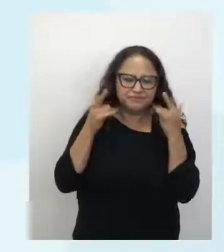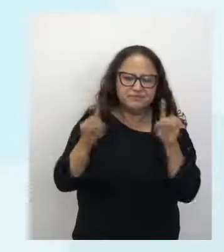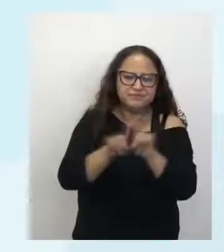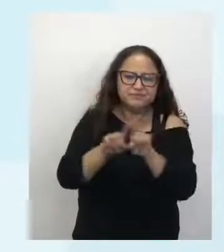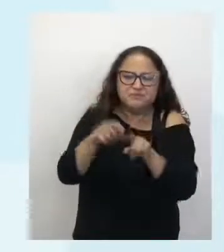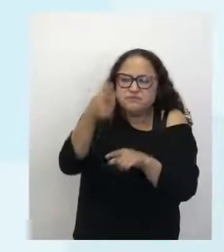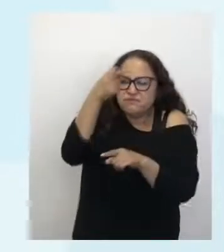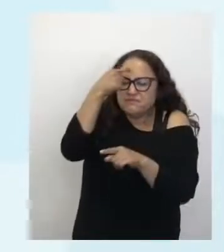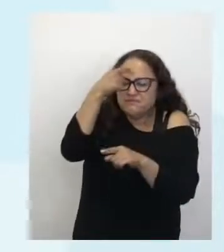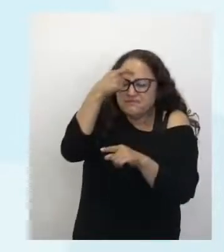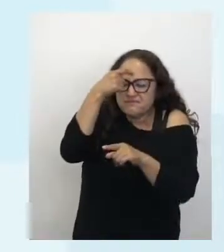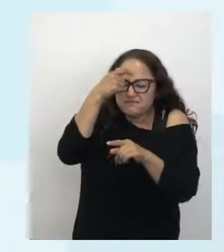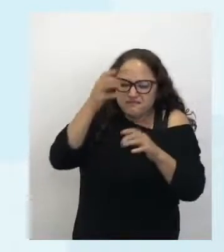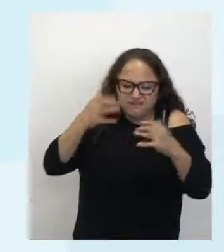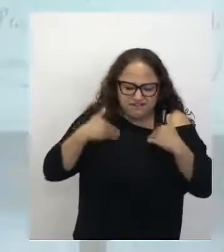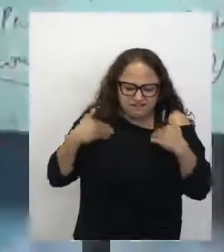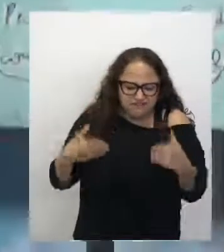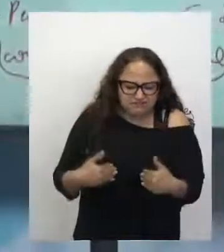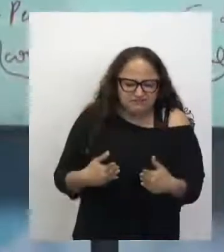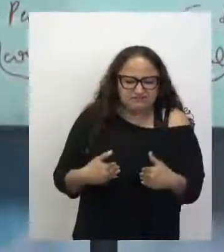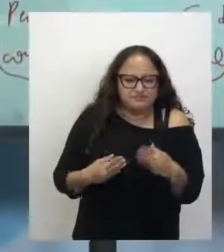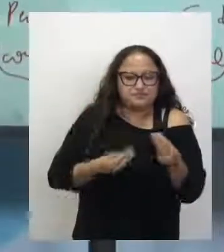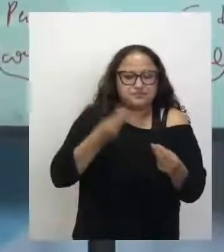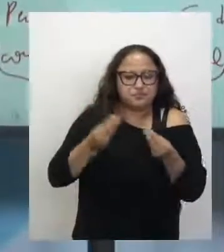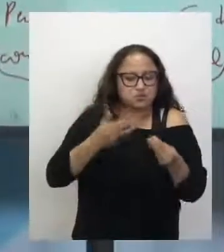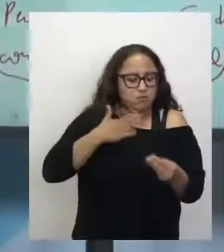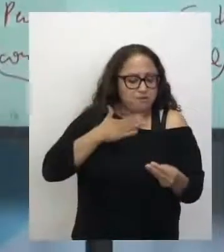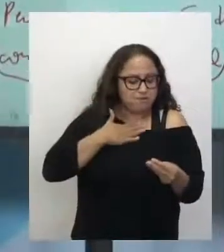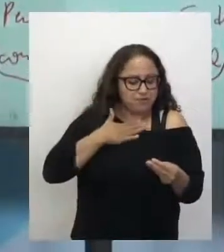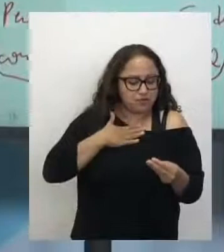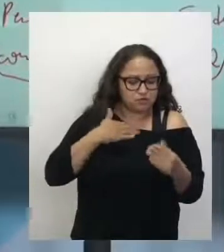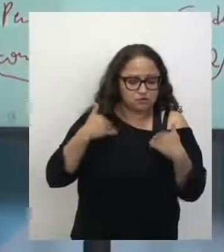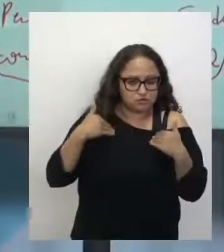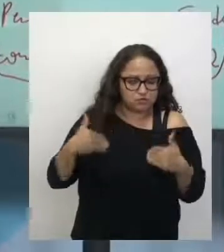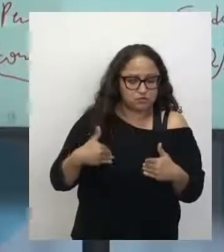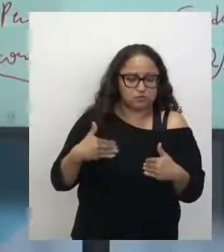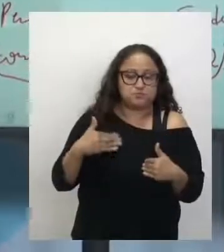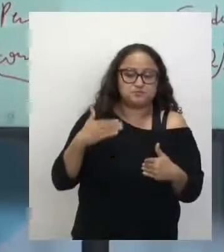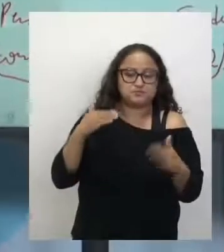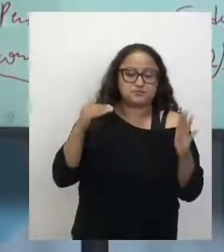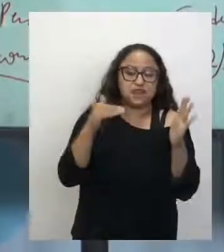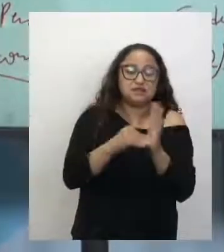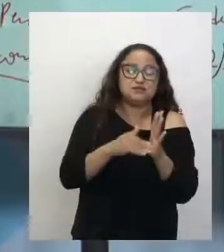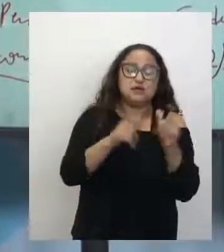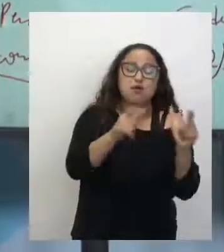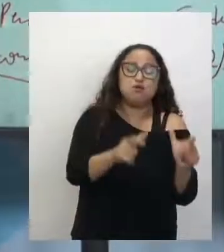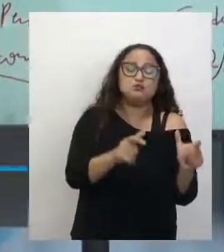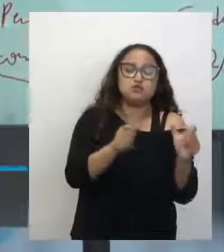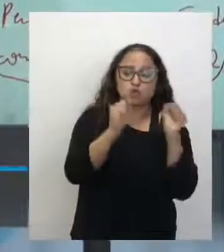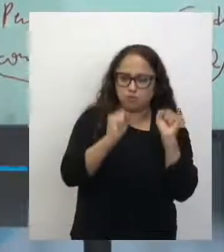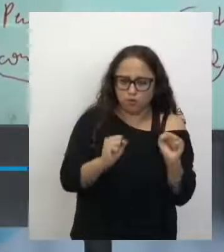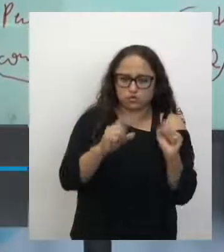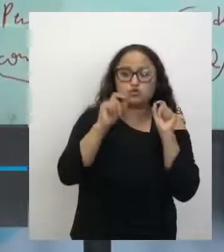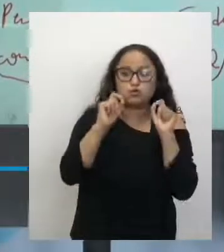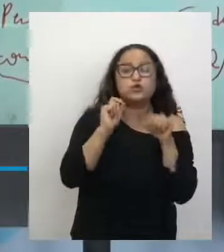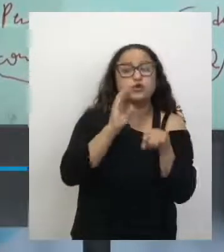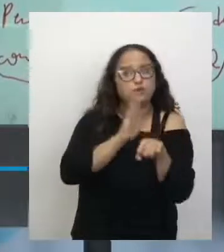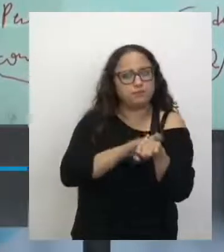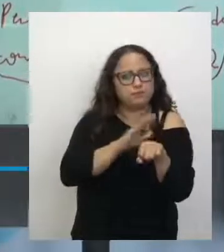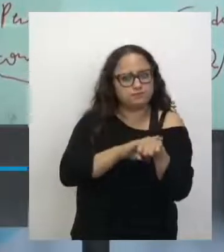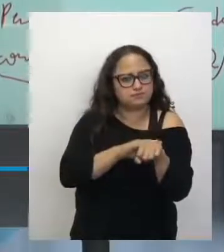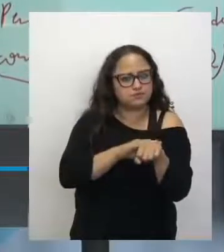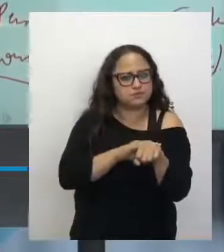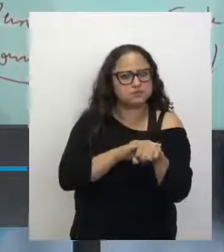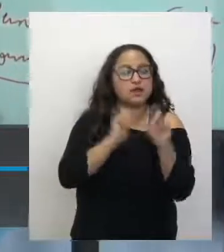consciência corporal, ou seja, né, o condicionamento do meu corpo para saber até onde eu posso ir, o que eu posso fazer, né,